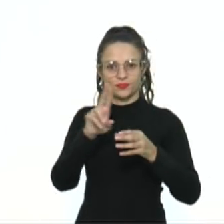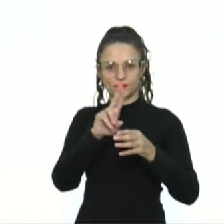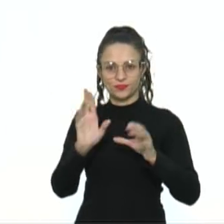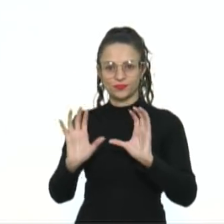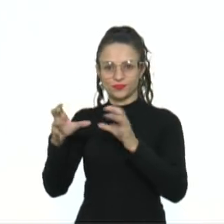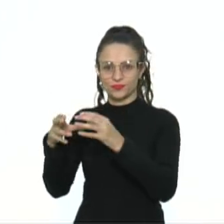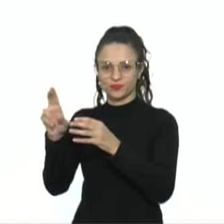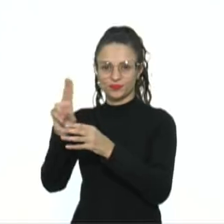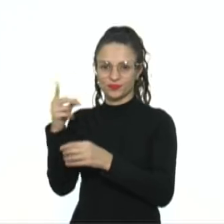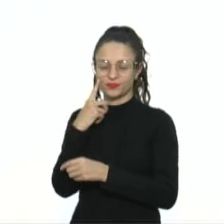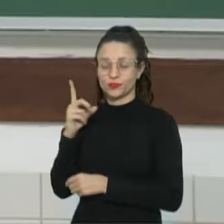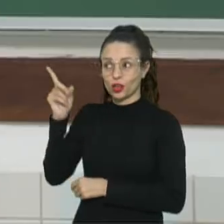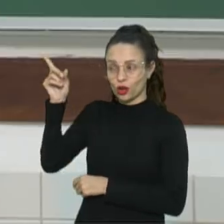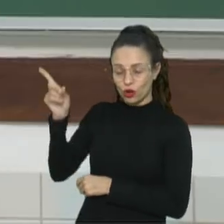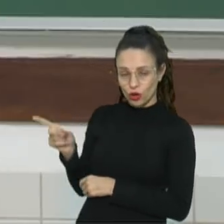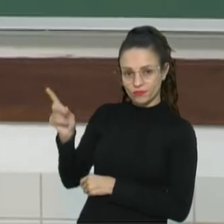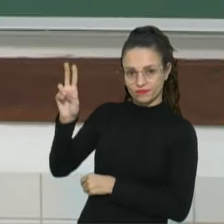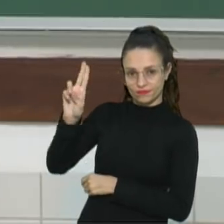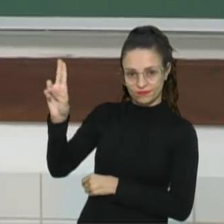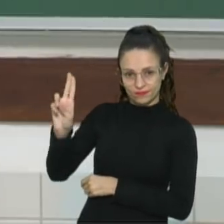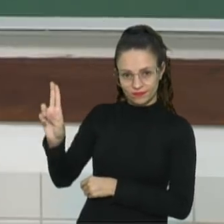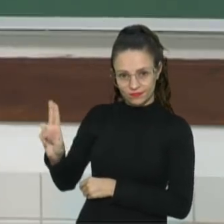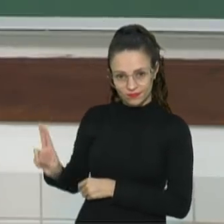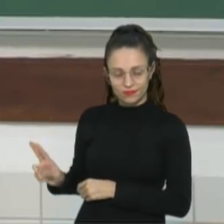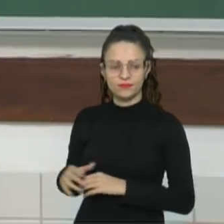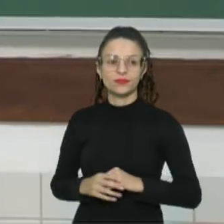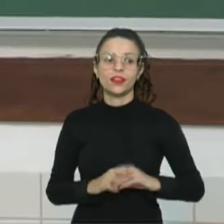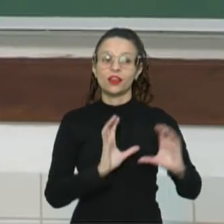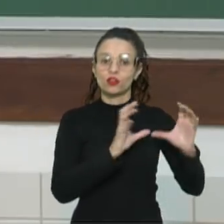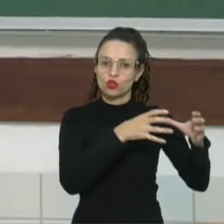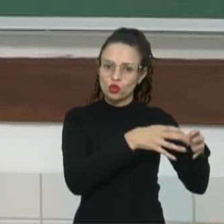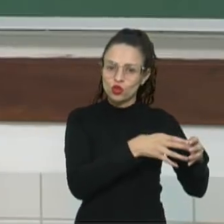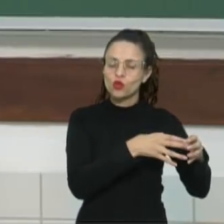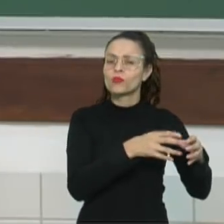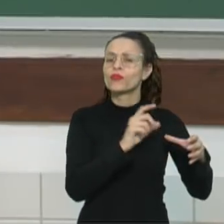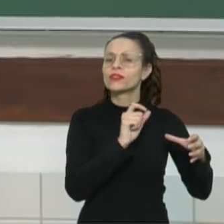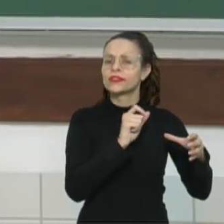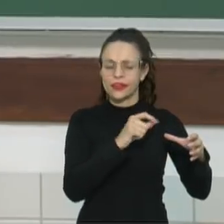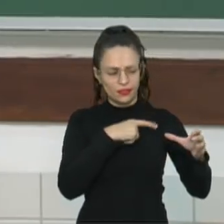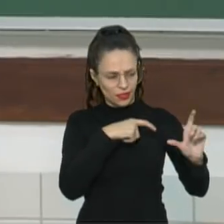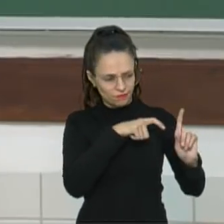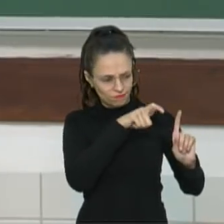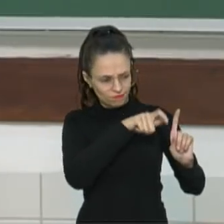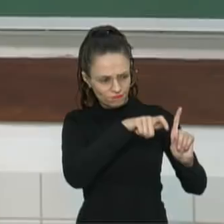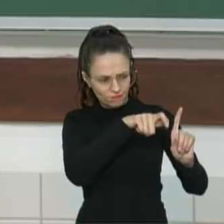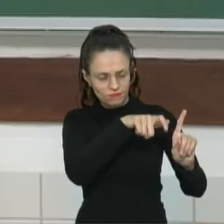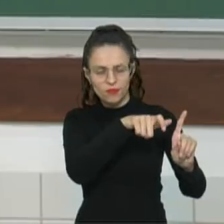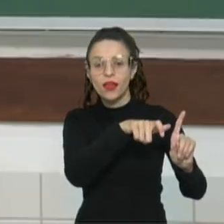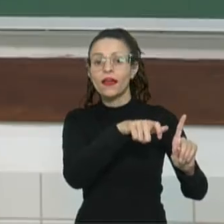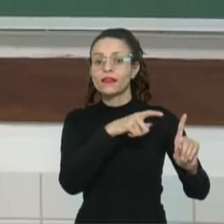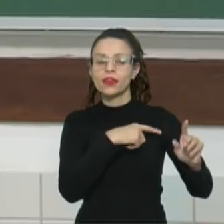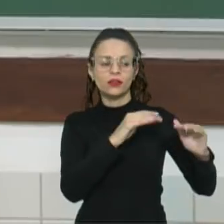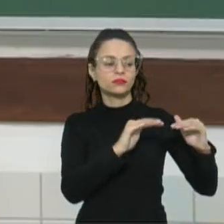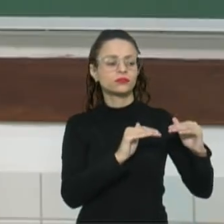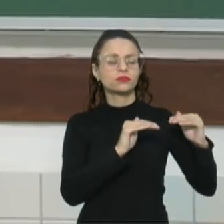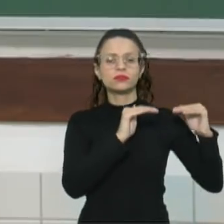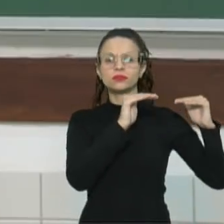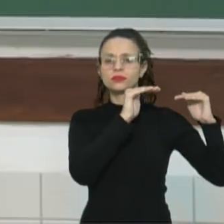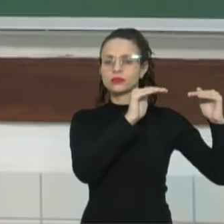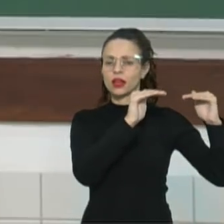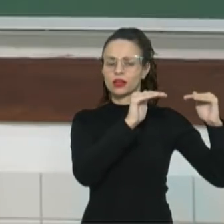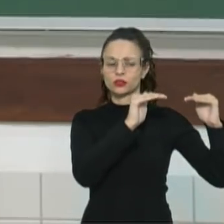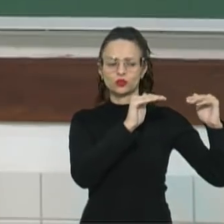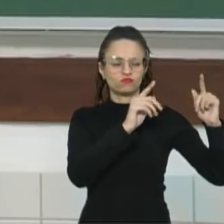e Zanes, né? Patrões, Pantaleão, capitão, doutor, né? São os que têm um status social, né?